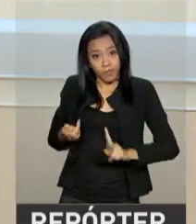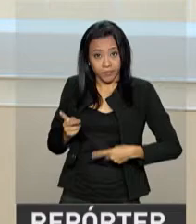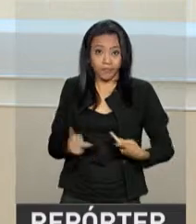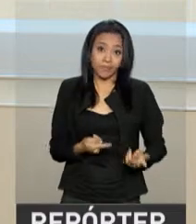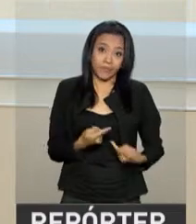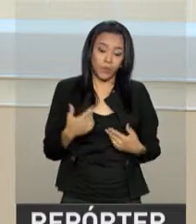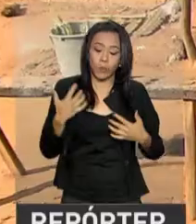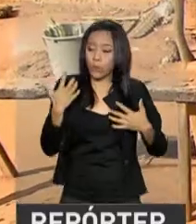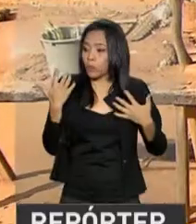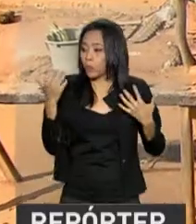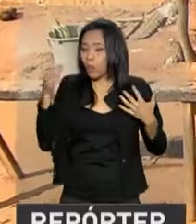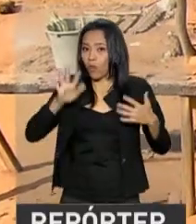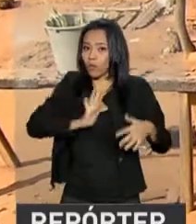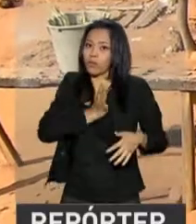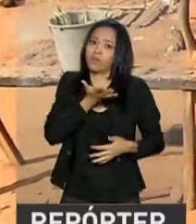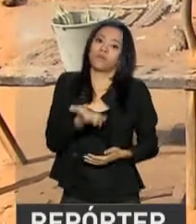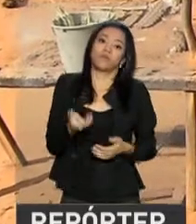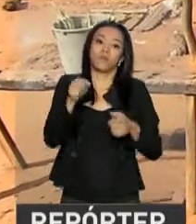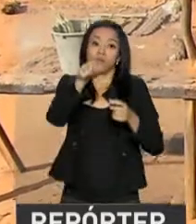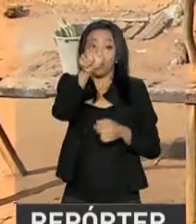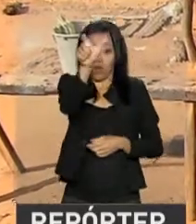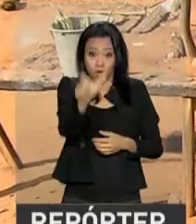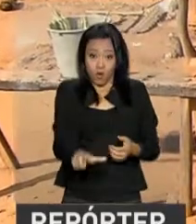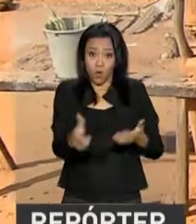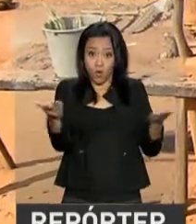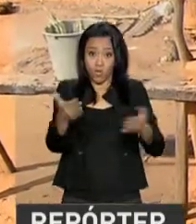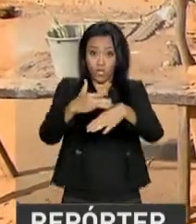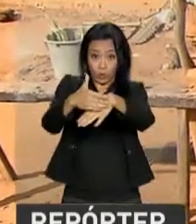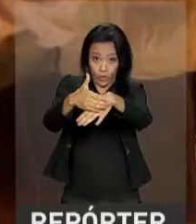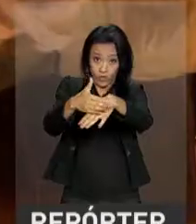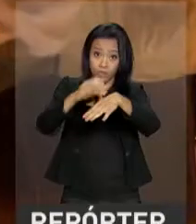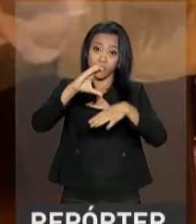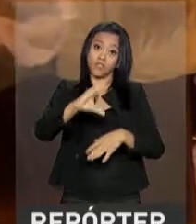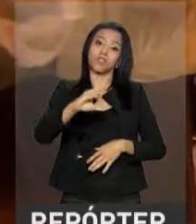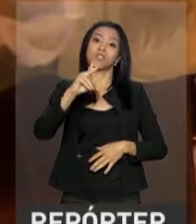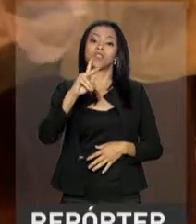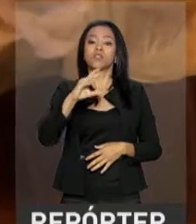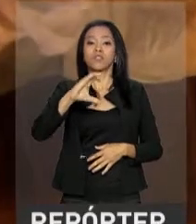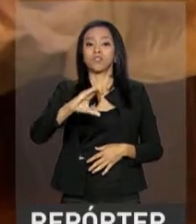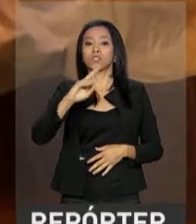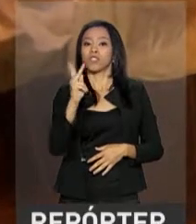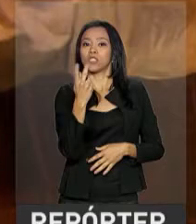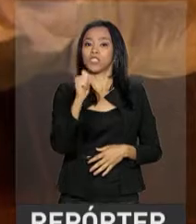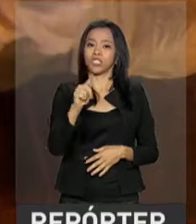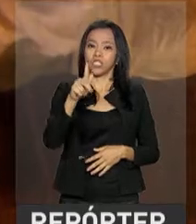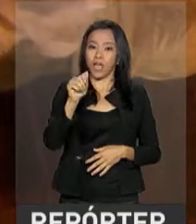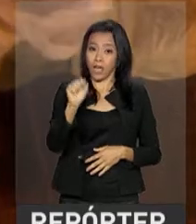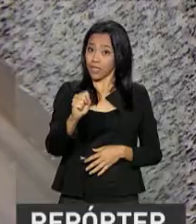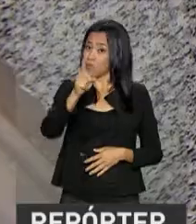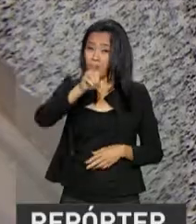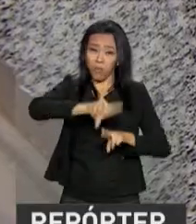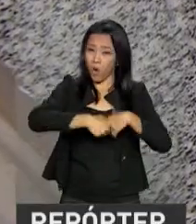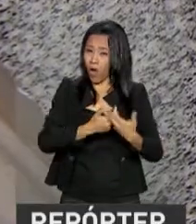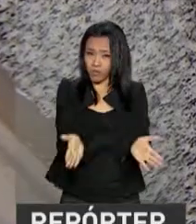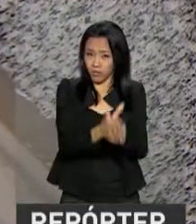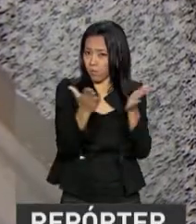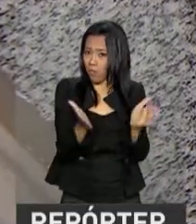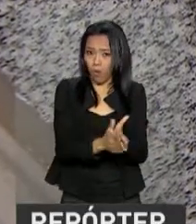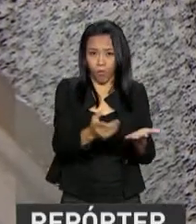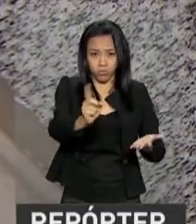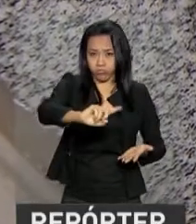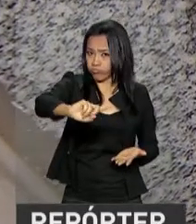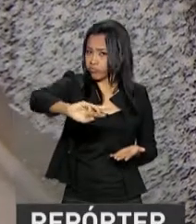enormes hoje a doença de chagas deixou de estar relacionada às condições de pobreza da população cerca de